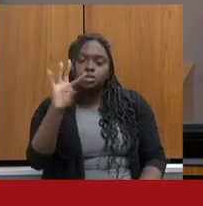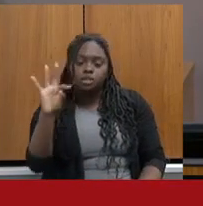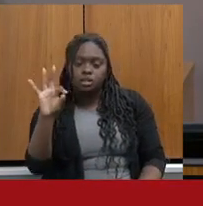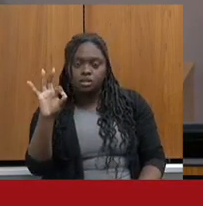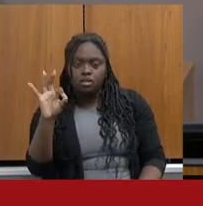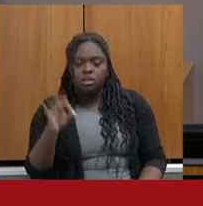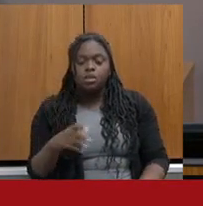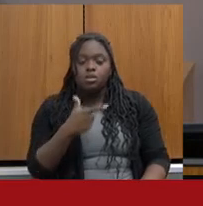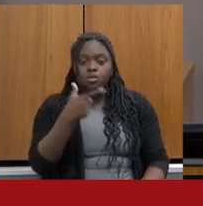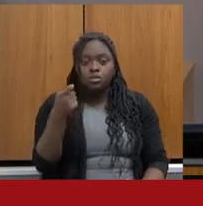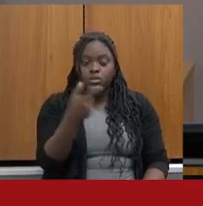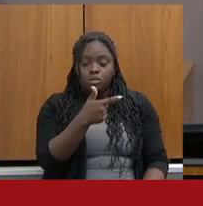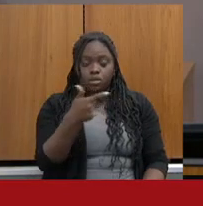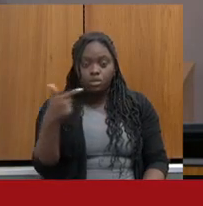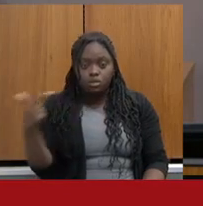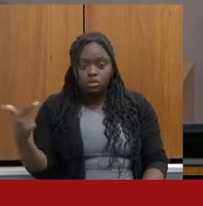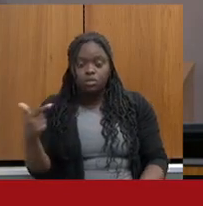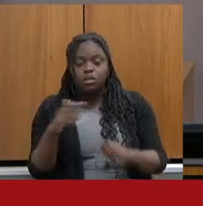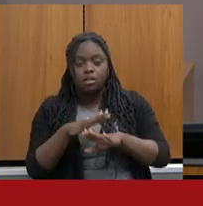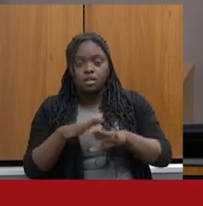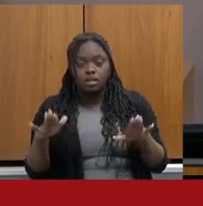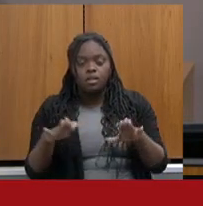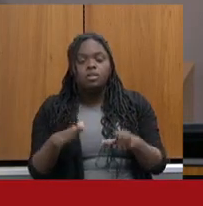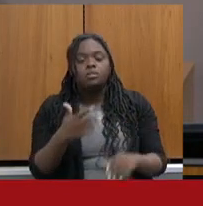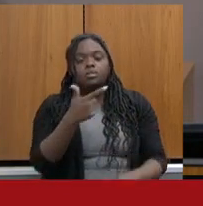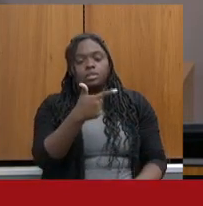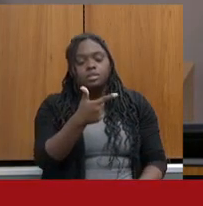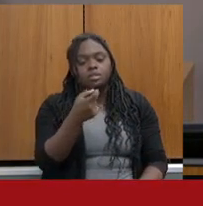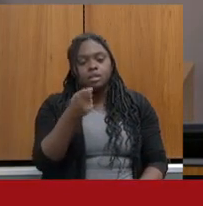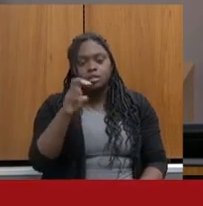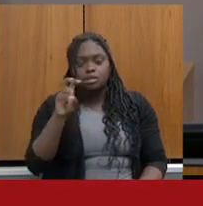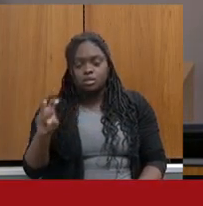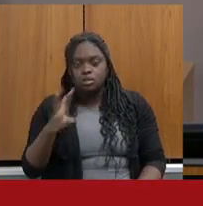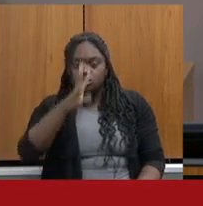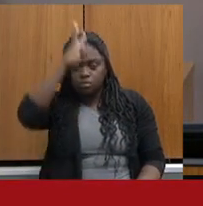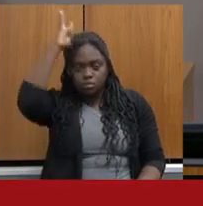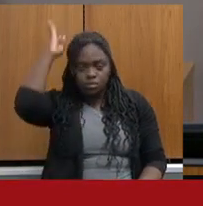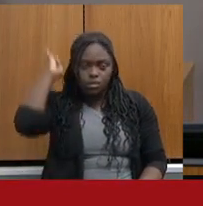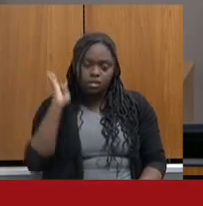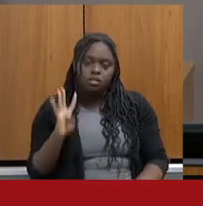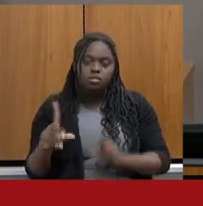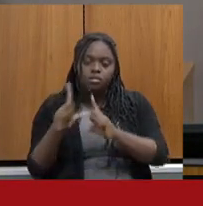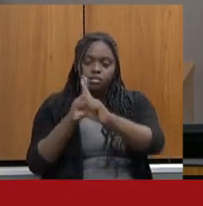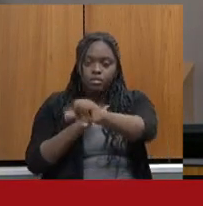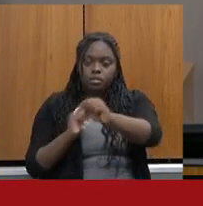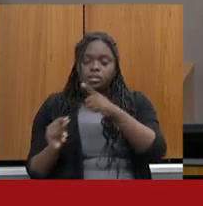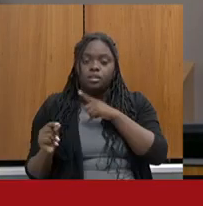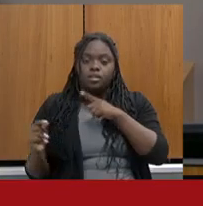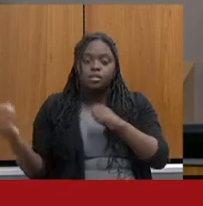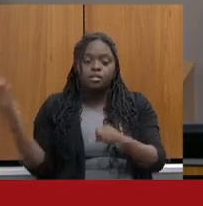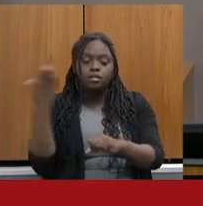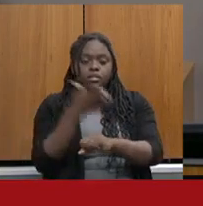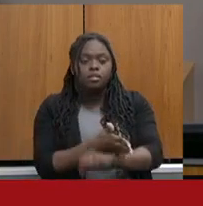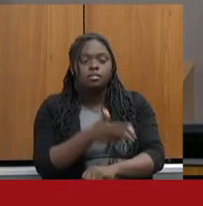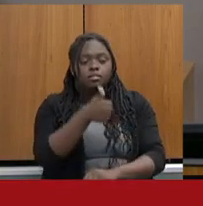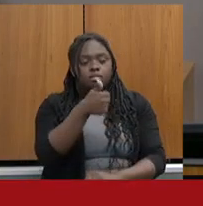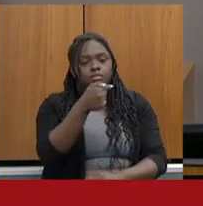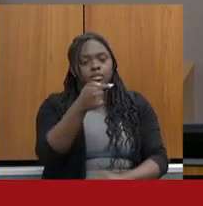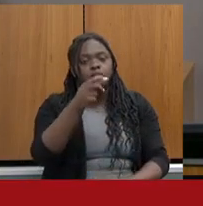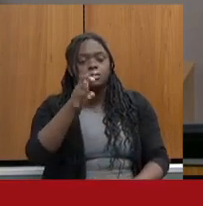2022 saíram 205 Bombeiros Militares e nós tivemos a inclusão de 175